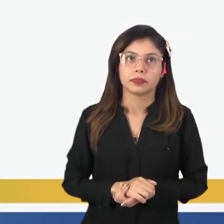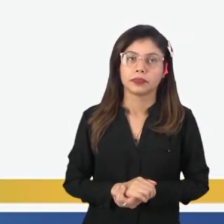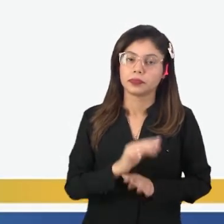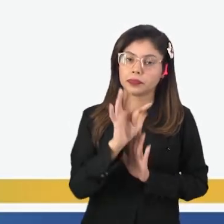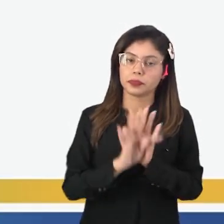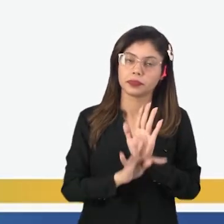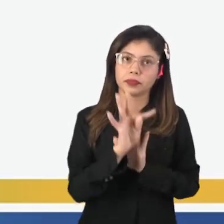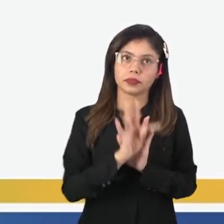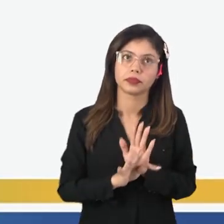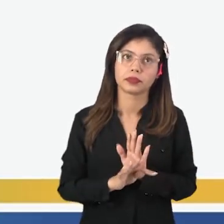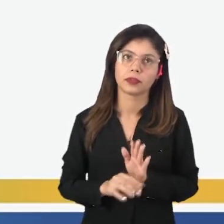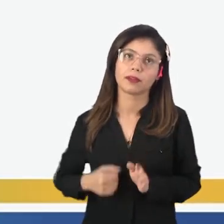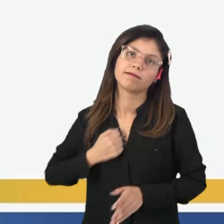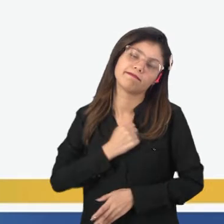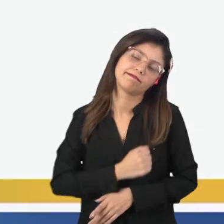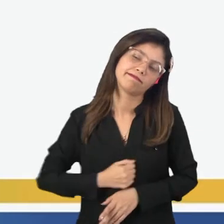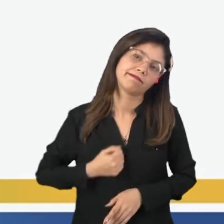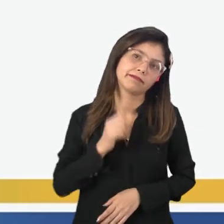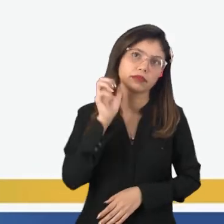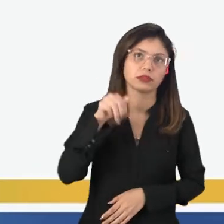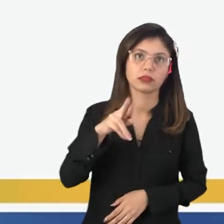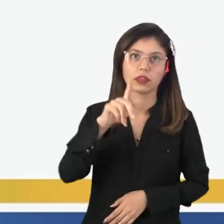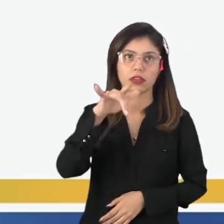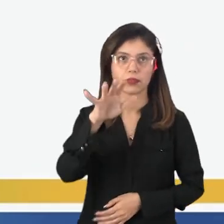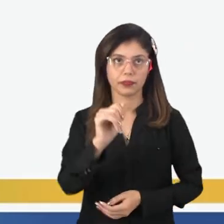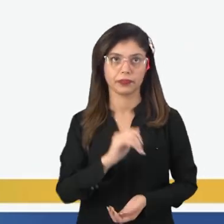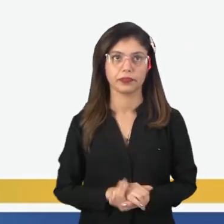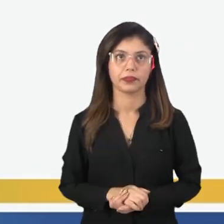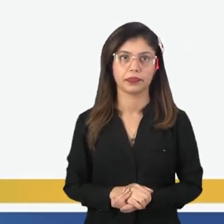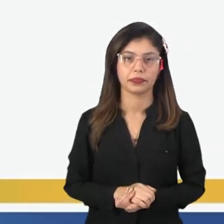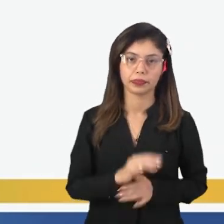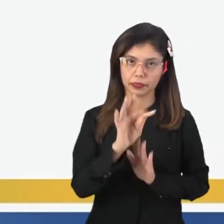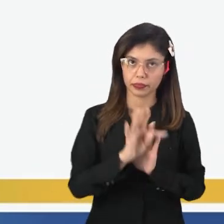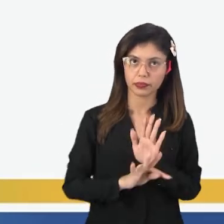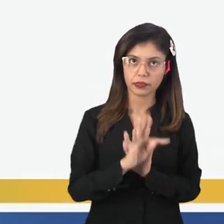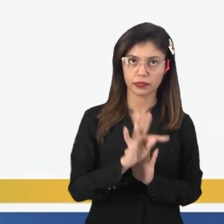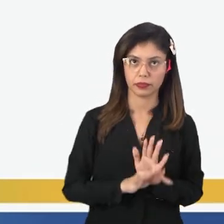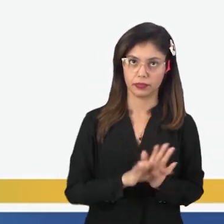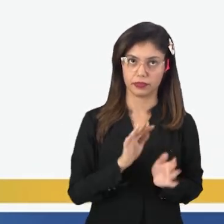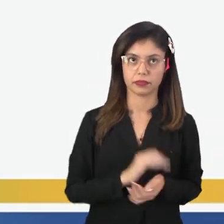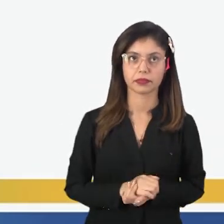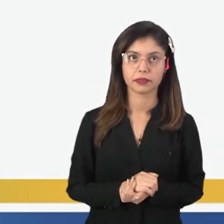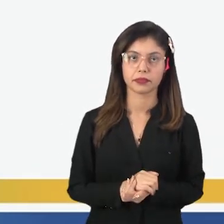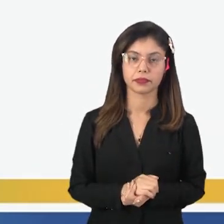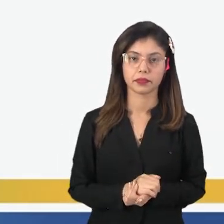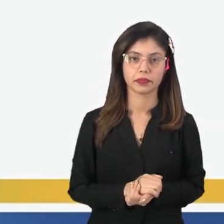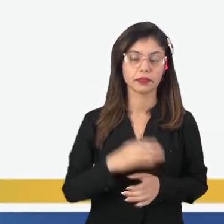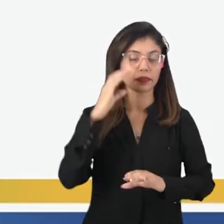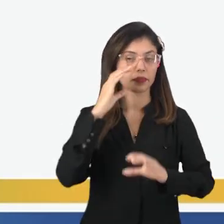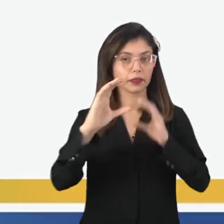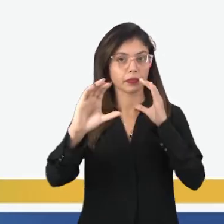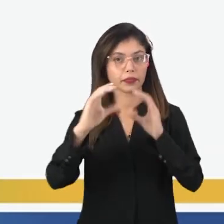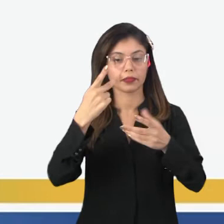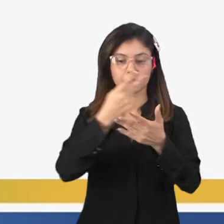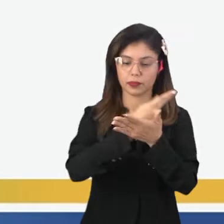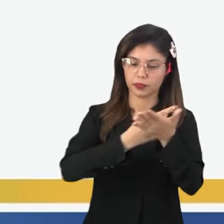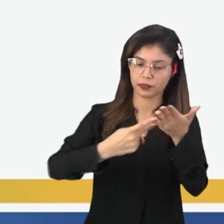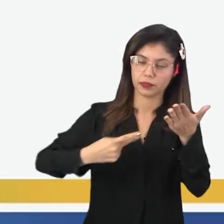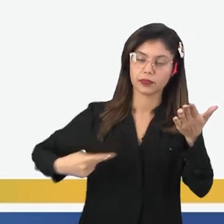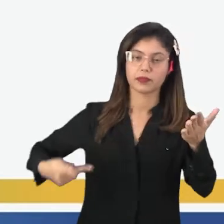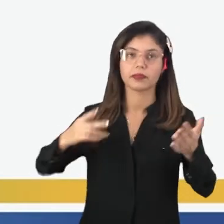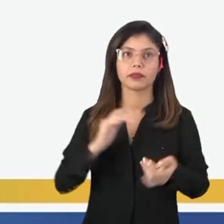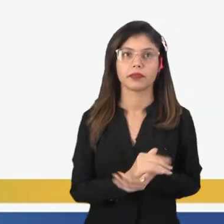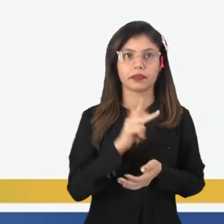um texto aí, Ai que saudades da Amélia, né? Esse texto, ele se trata de uma canção, de um poema,